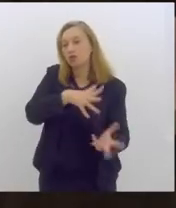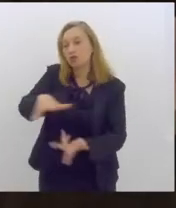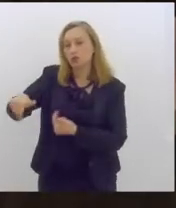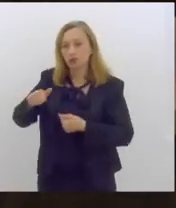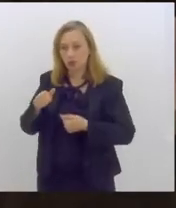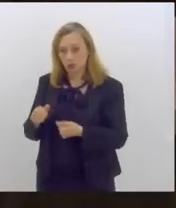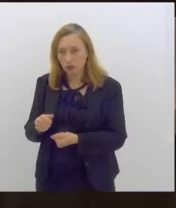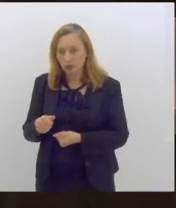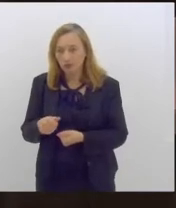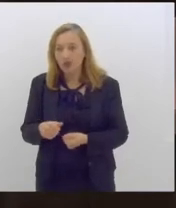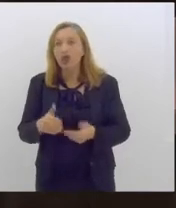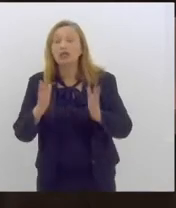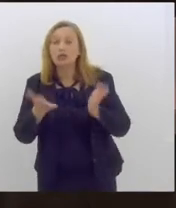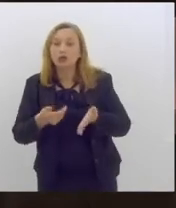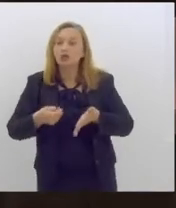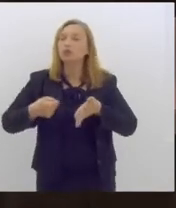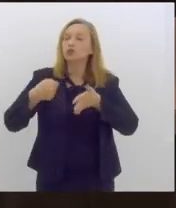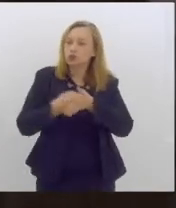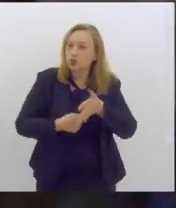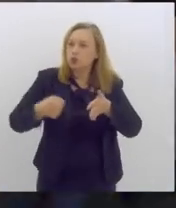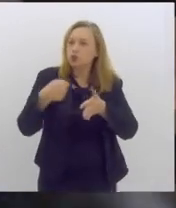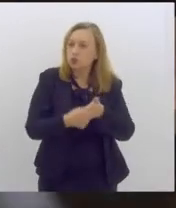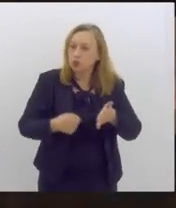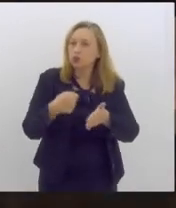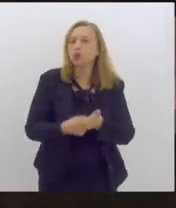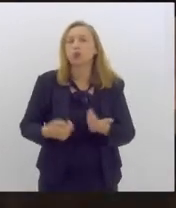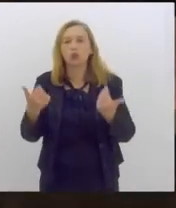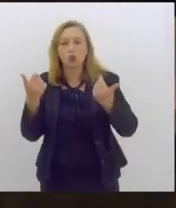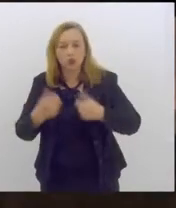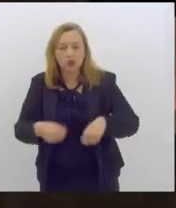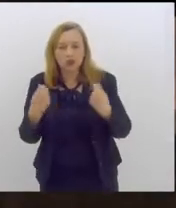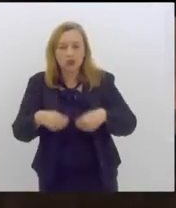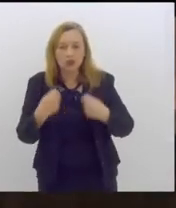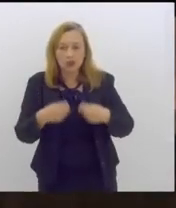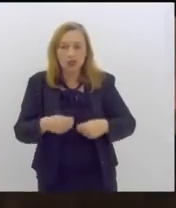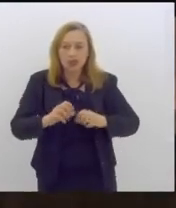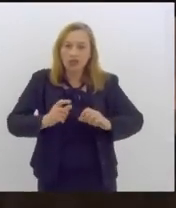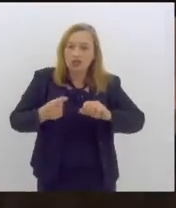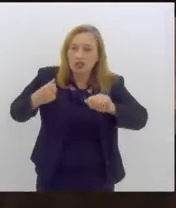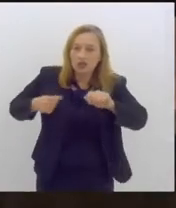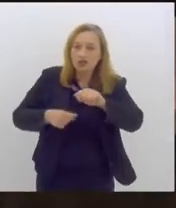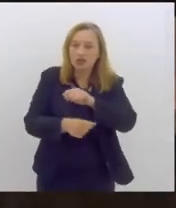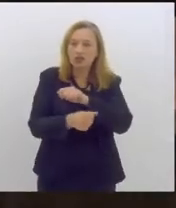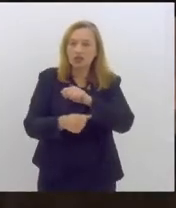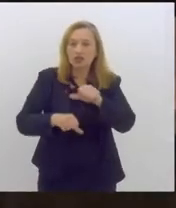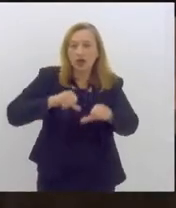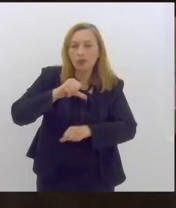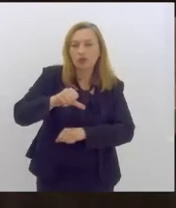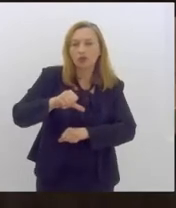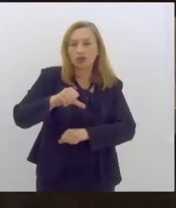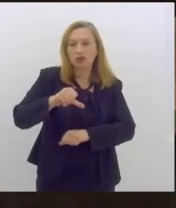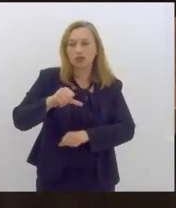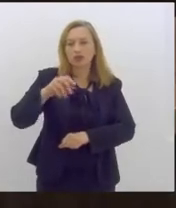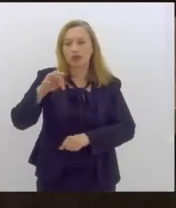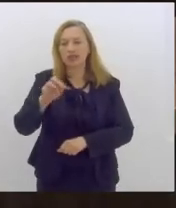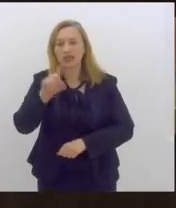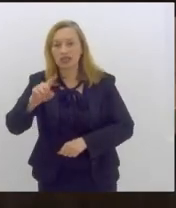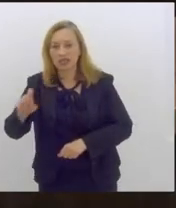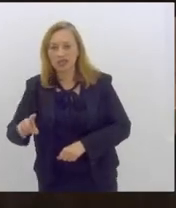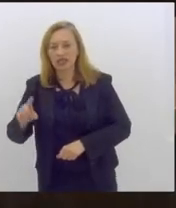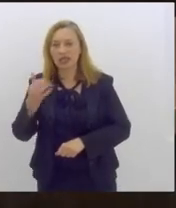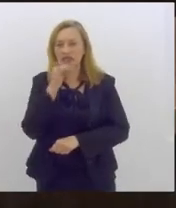mundo inteiro Então a gente tem insistido Na necessidade de se investir na mudança da matriz energética